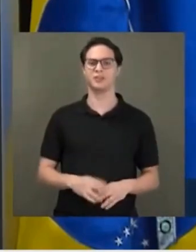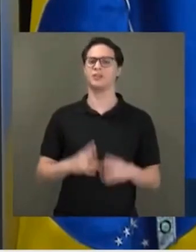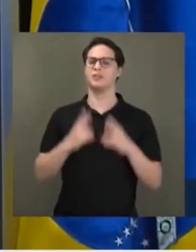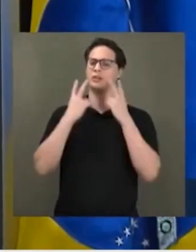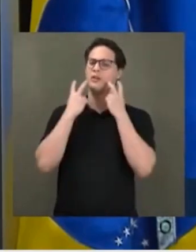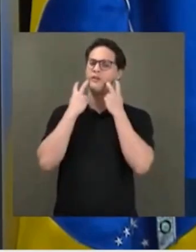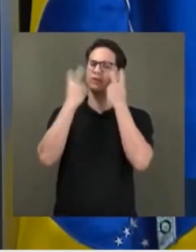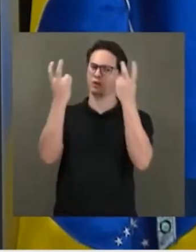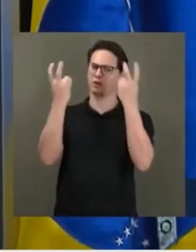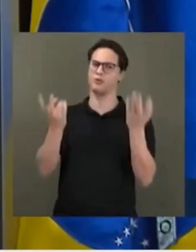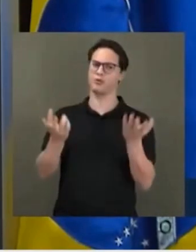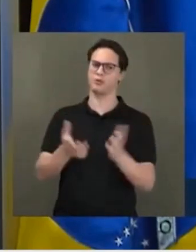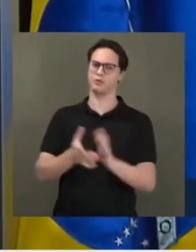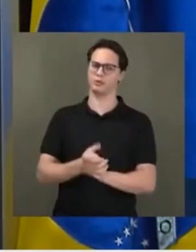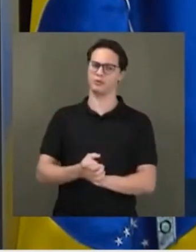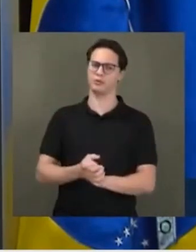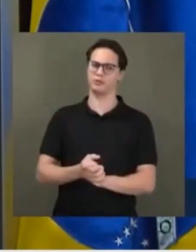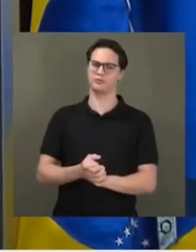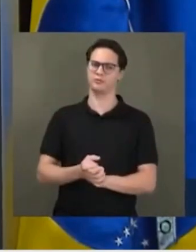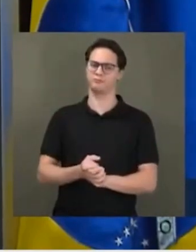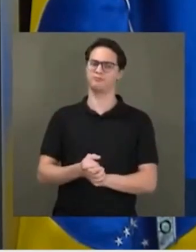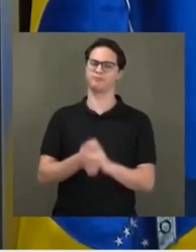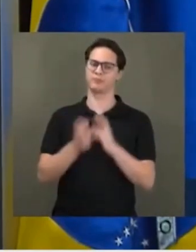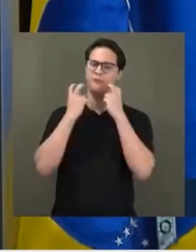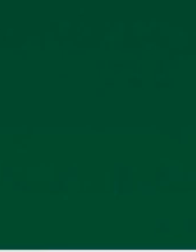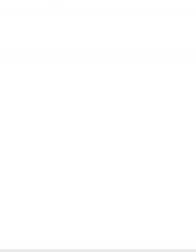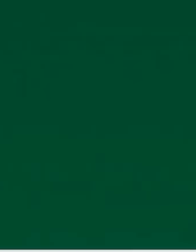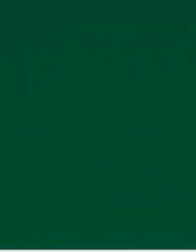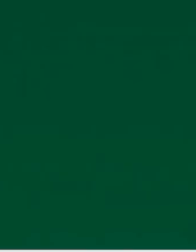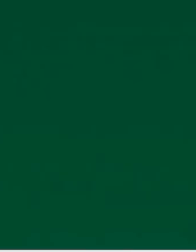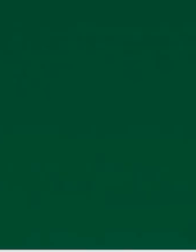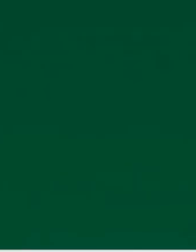vergonha é um vexame internacional